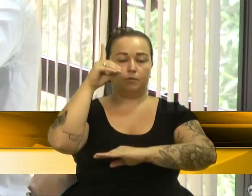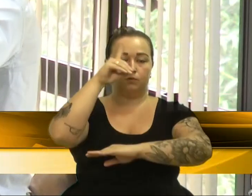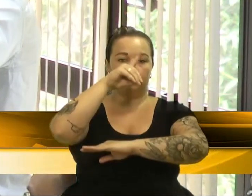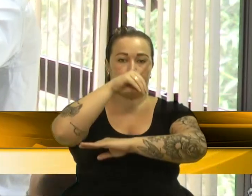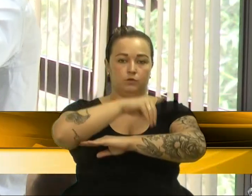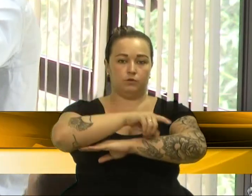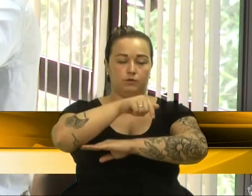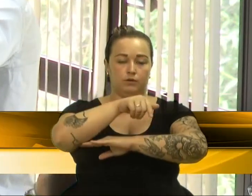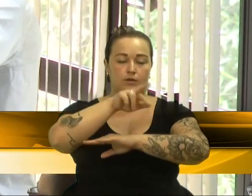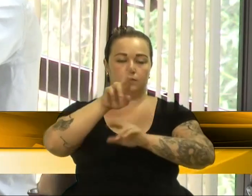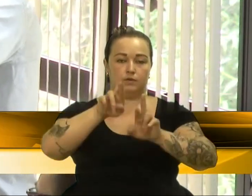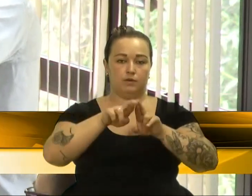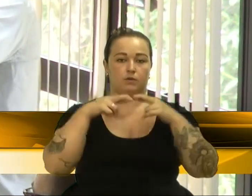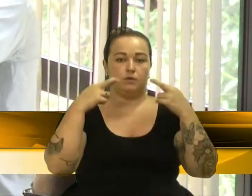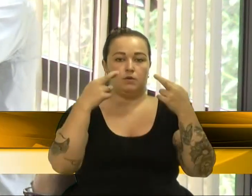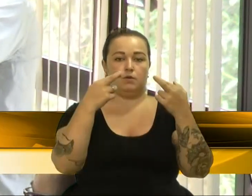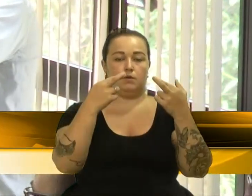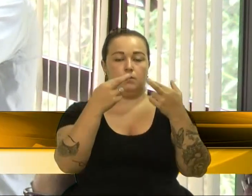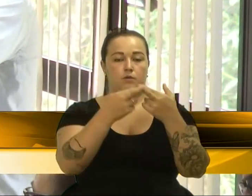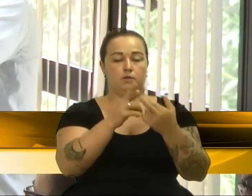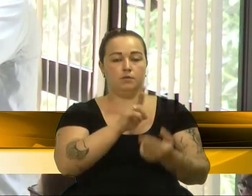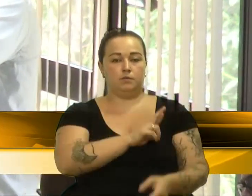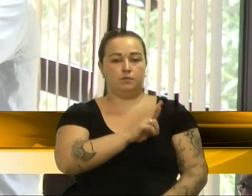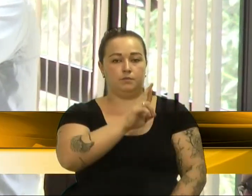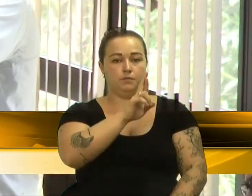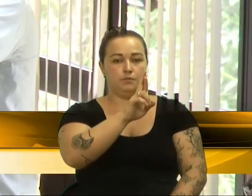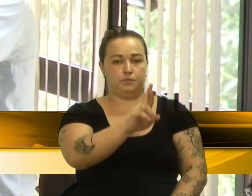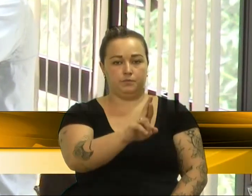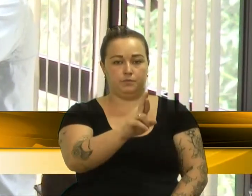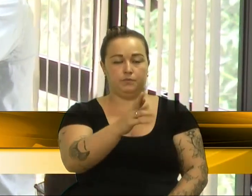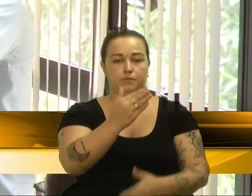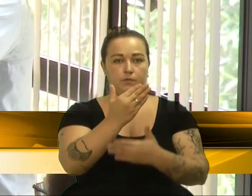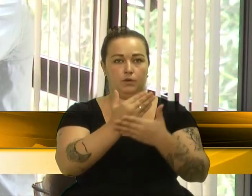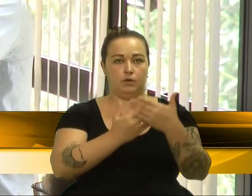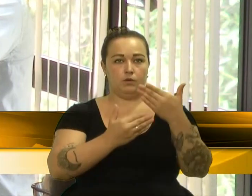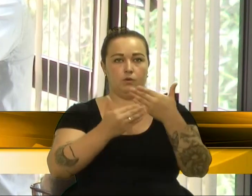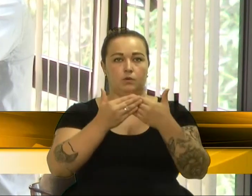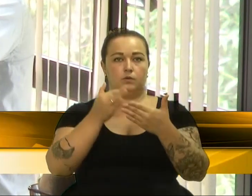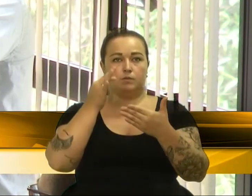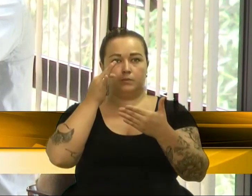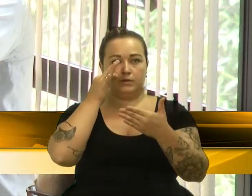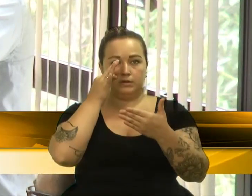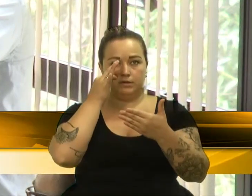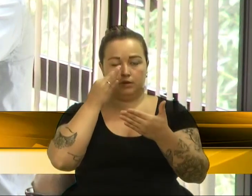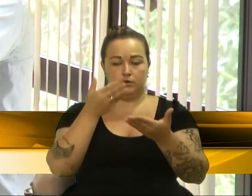sessão representativa, como também a todos que se encontram aqui